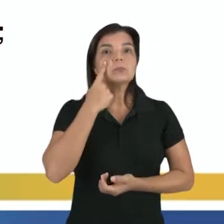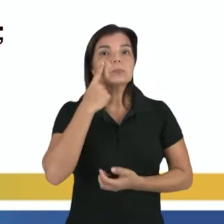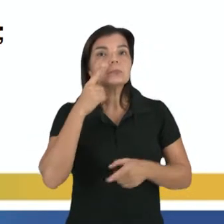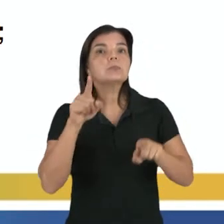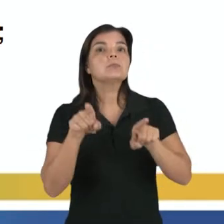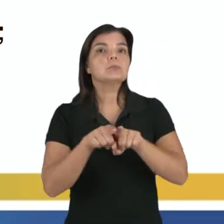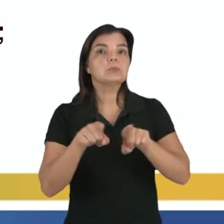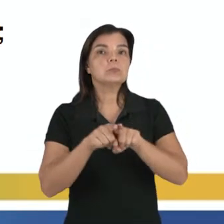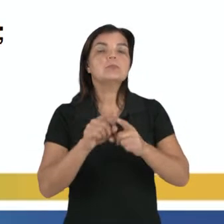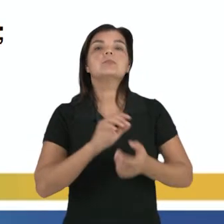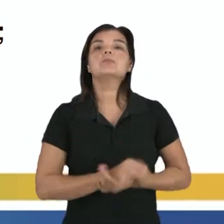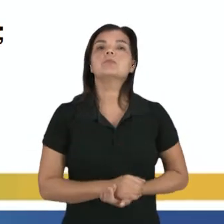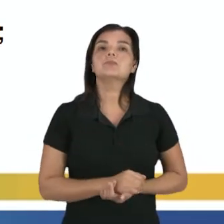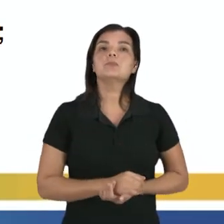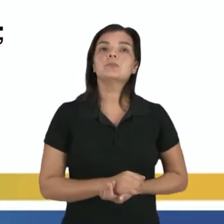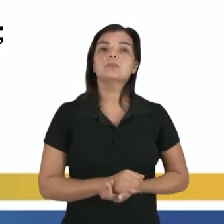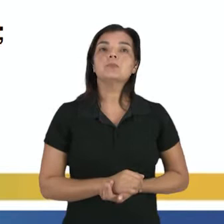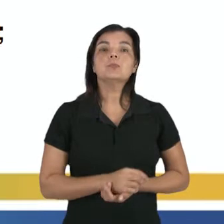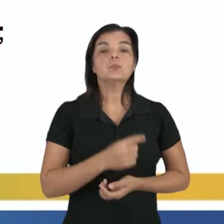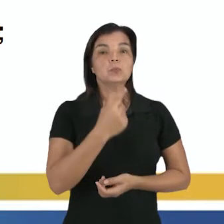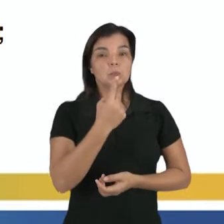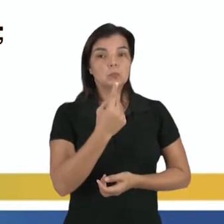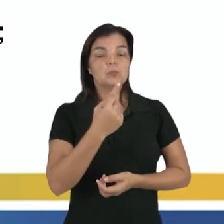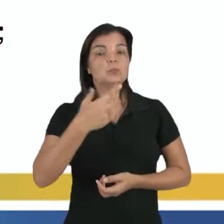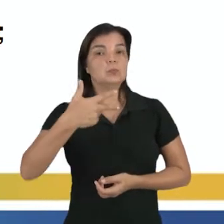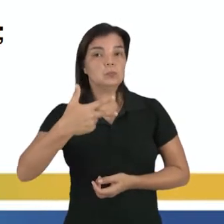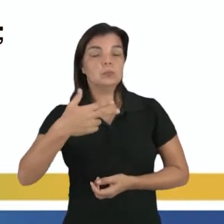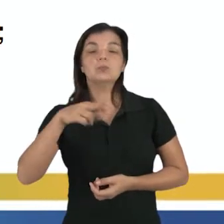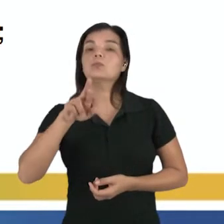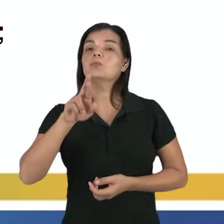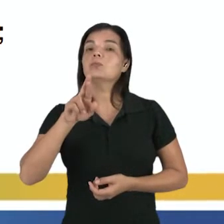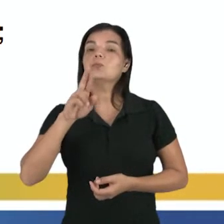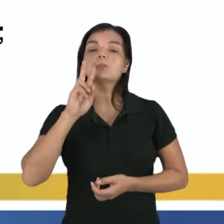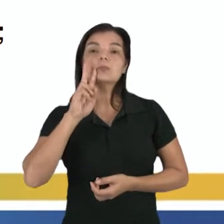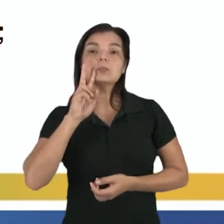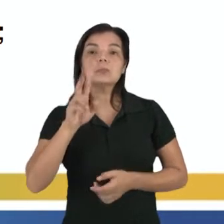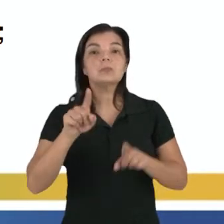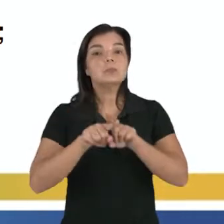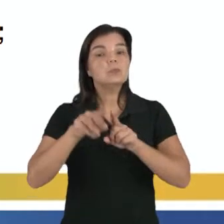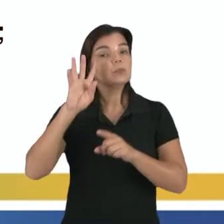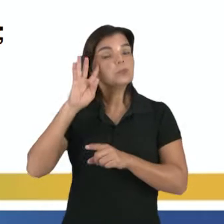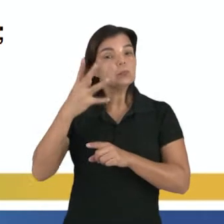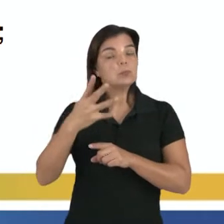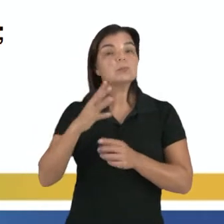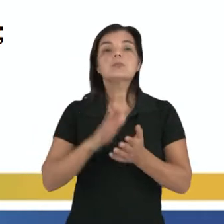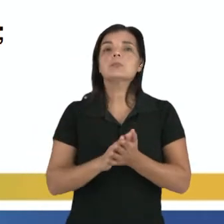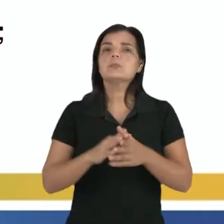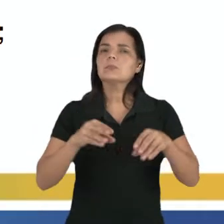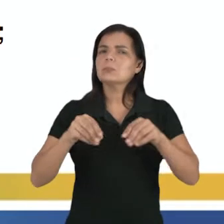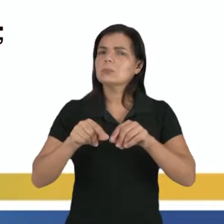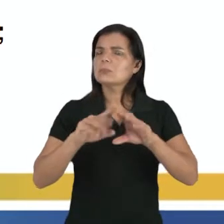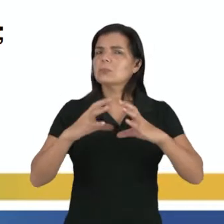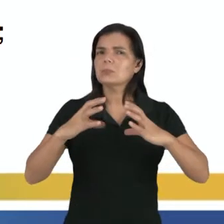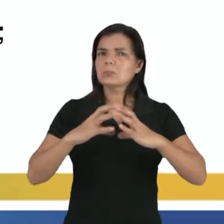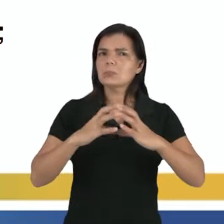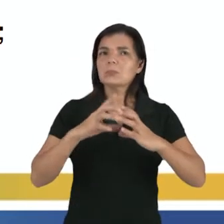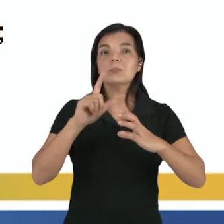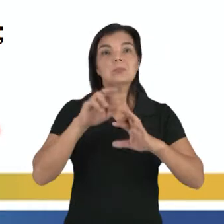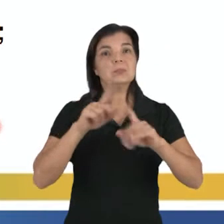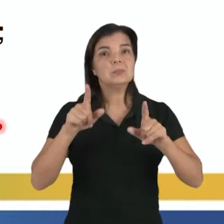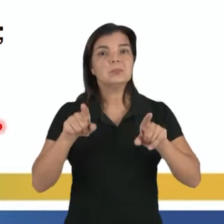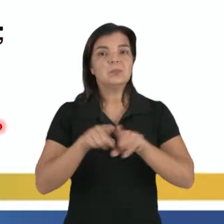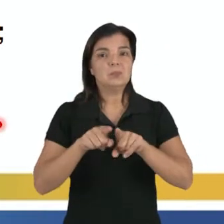aqui, vamos dizer, 1, 2, e o resultado é que essa Terra é redonda. Agora é diferente se eu dissesse